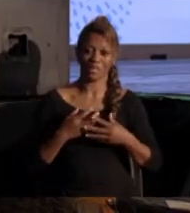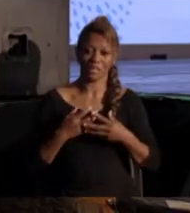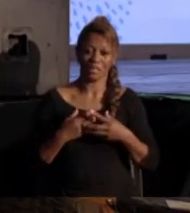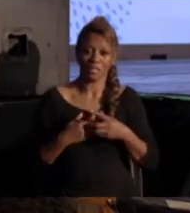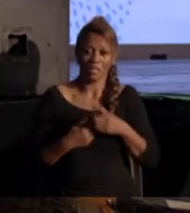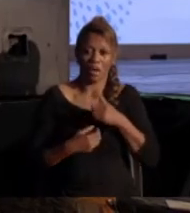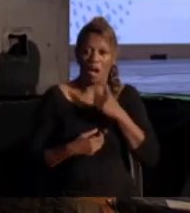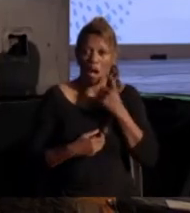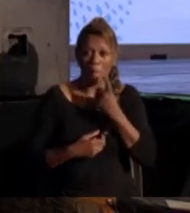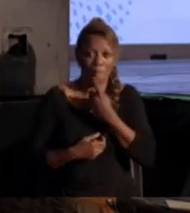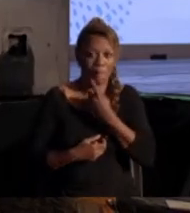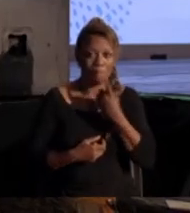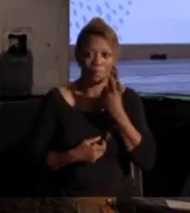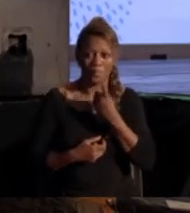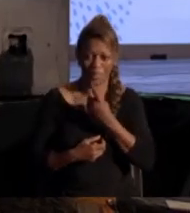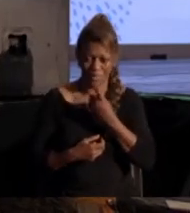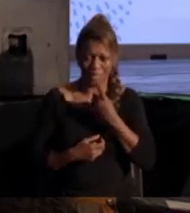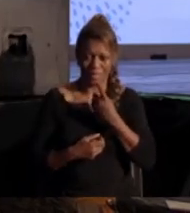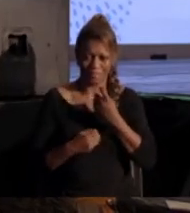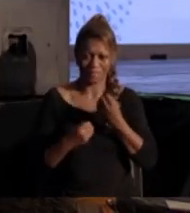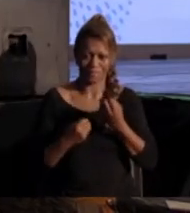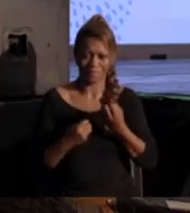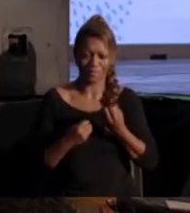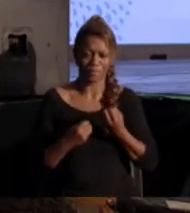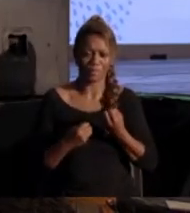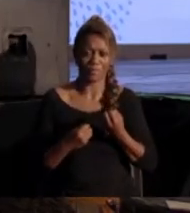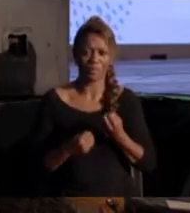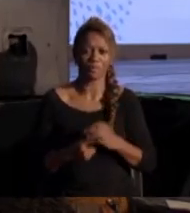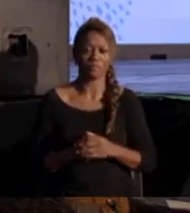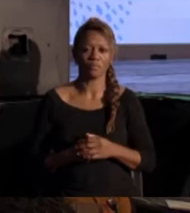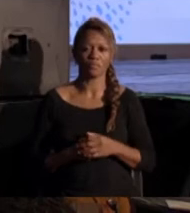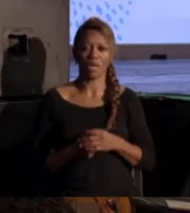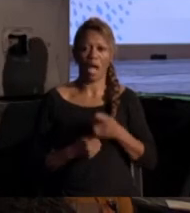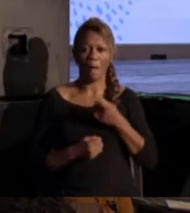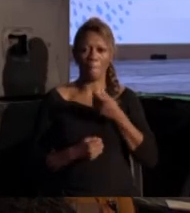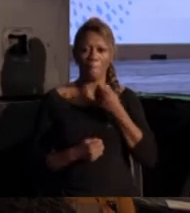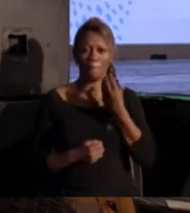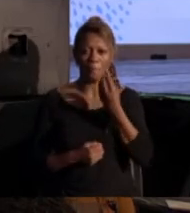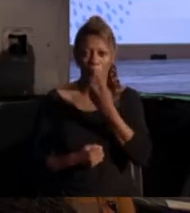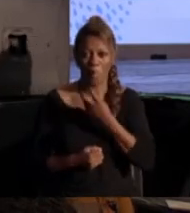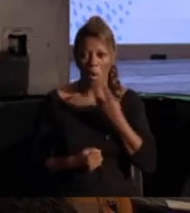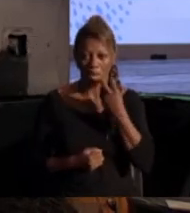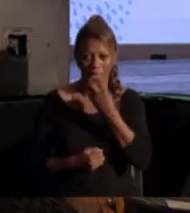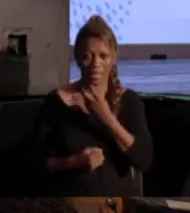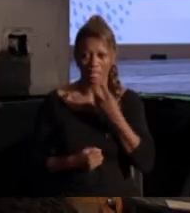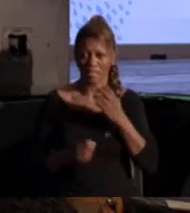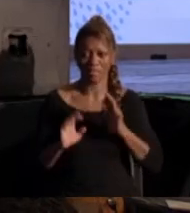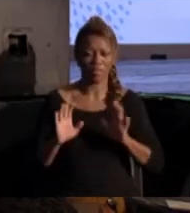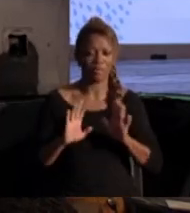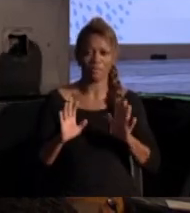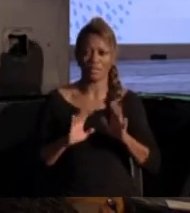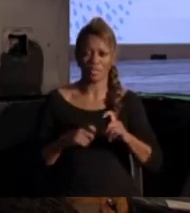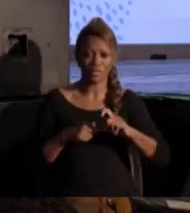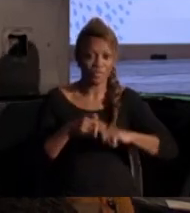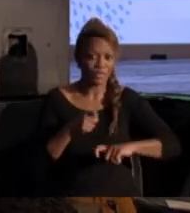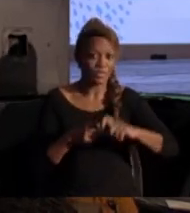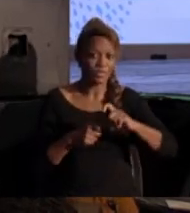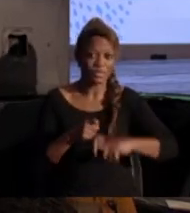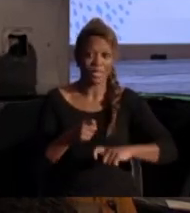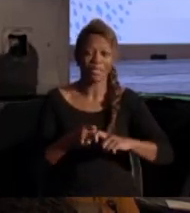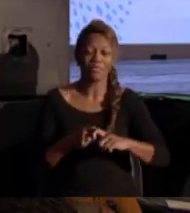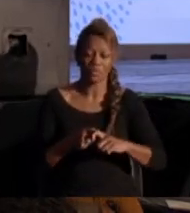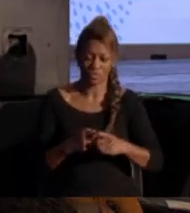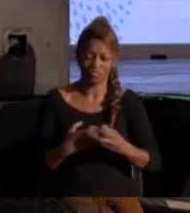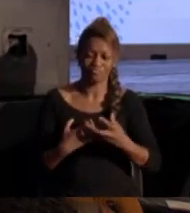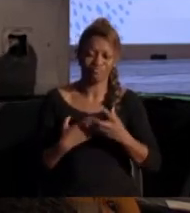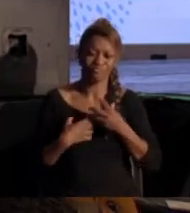bucal, e eu venho insistindo que não é sexo oral. Sexo oral é falar de sexo. O sexo é sexo bucal